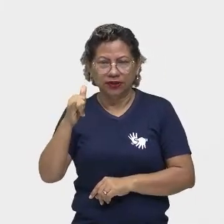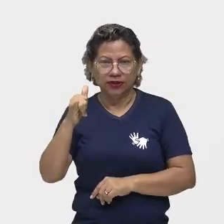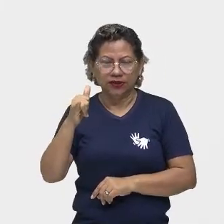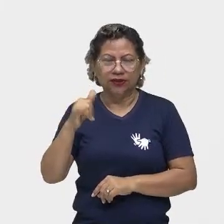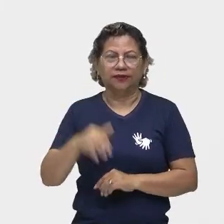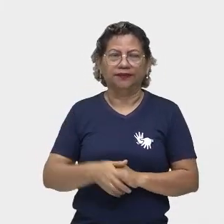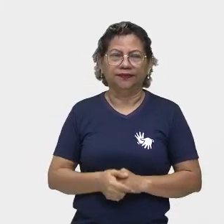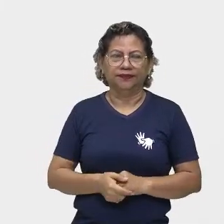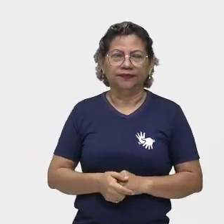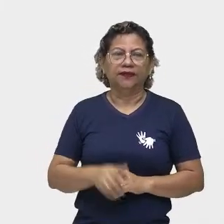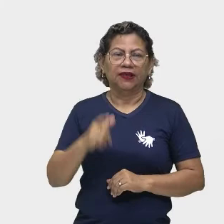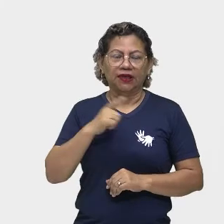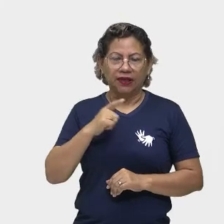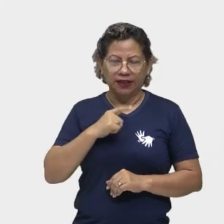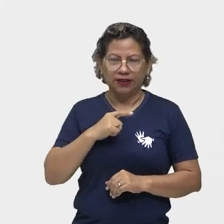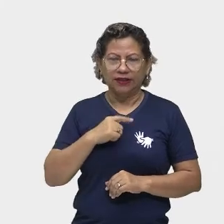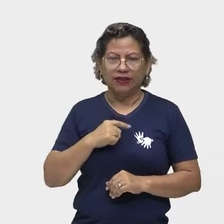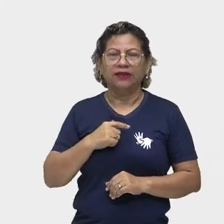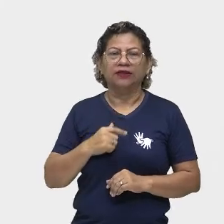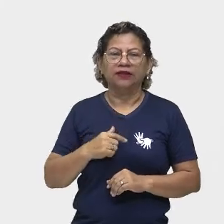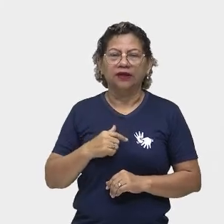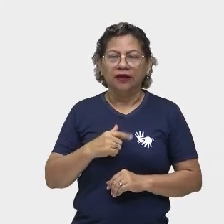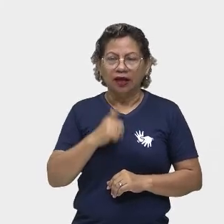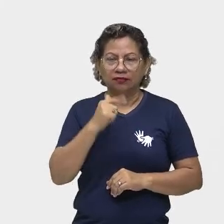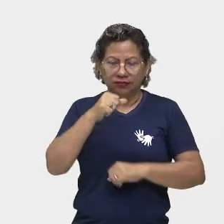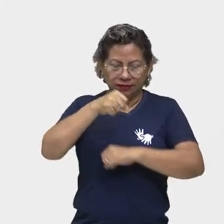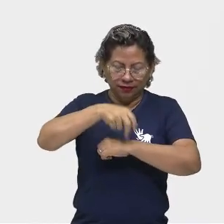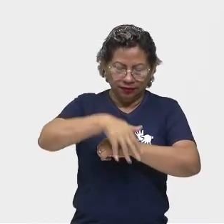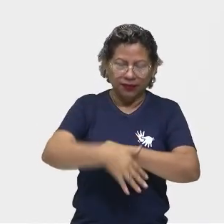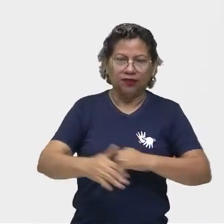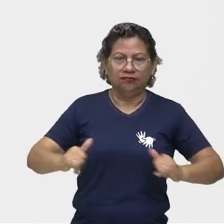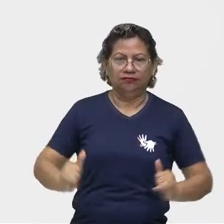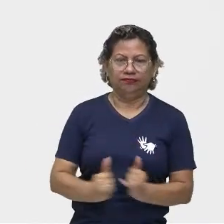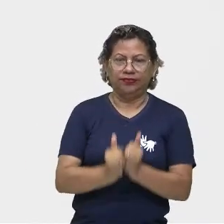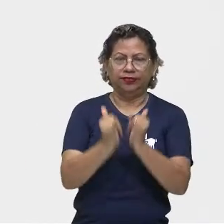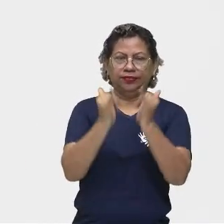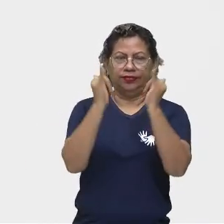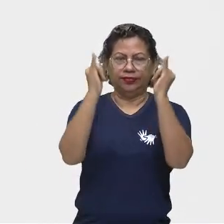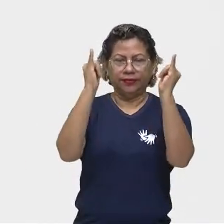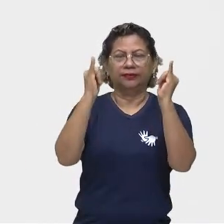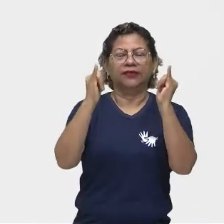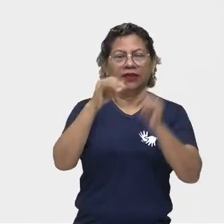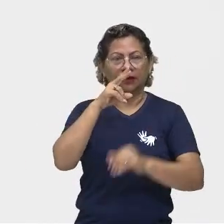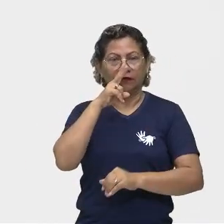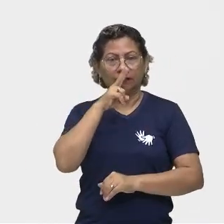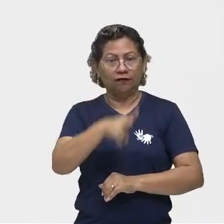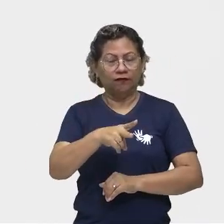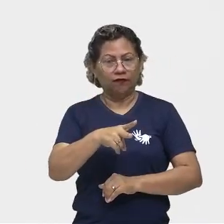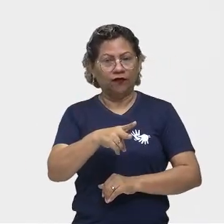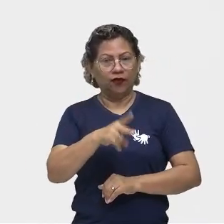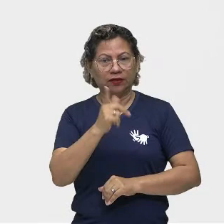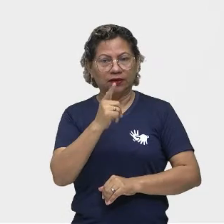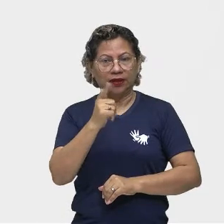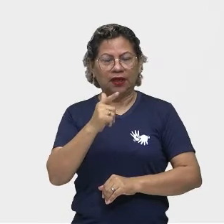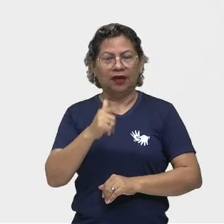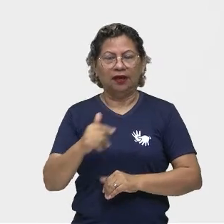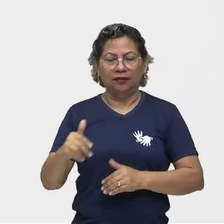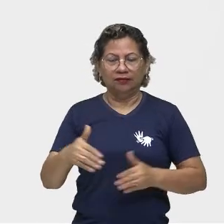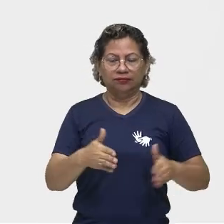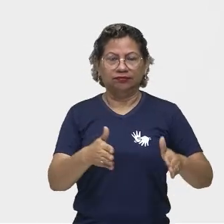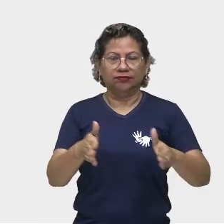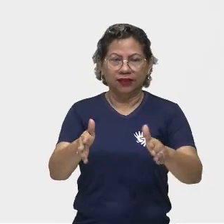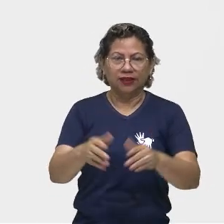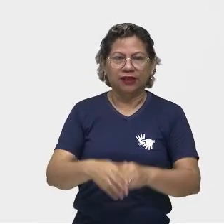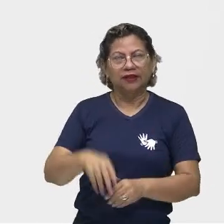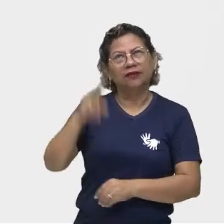energia hidrelétrica, que é oriunda pela força da água dos rios. Né? Quando a gente fala de hidrelétrica, a gente